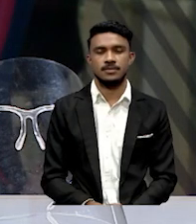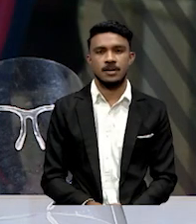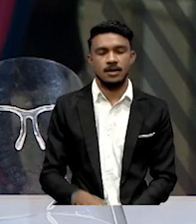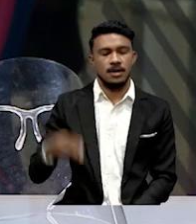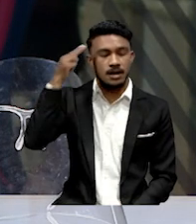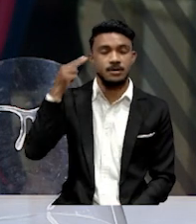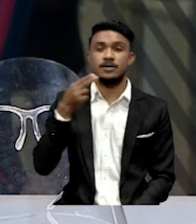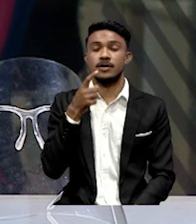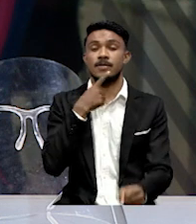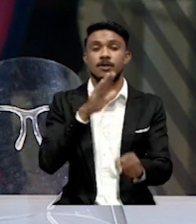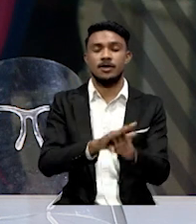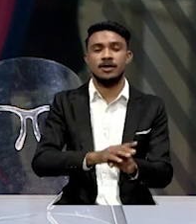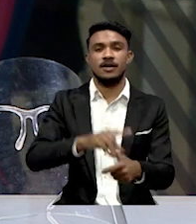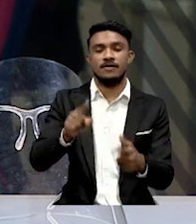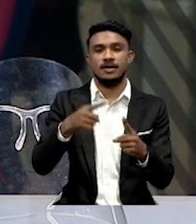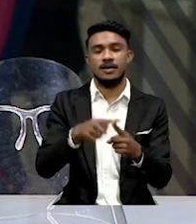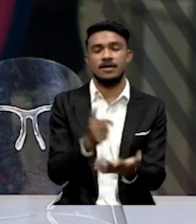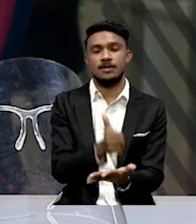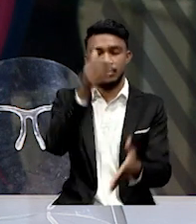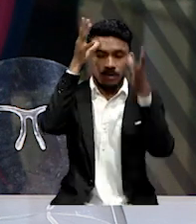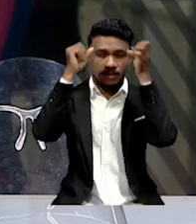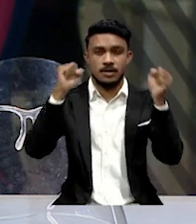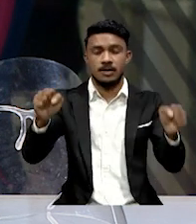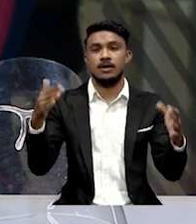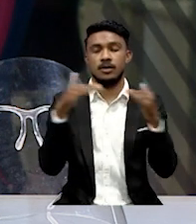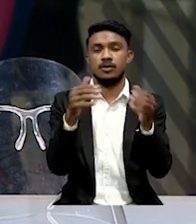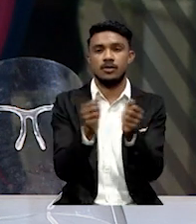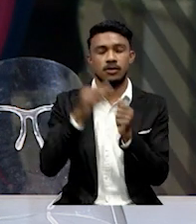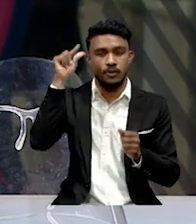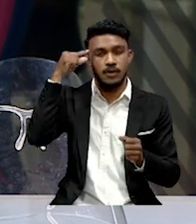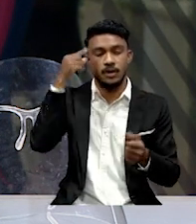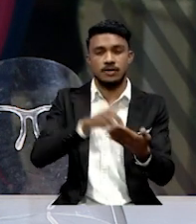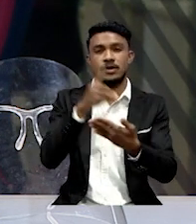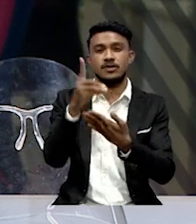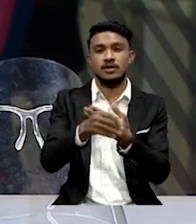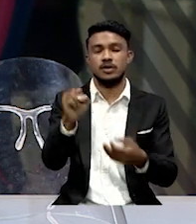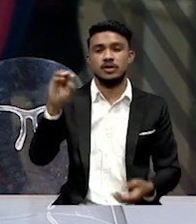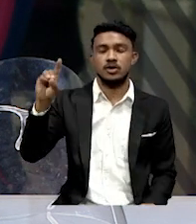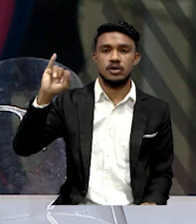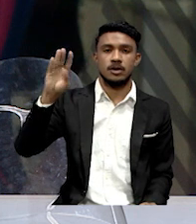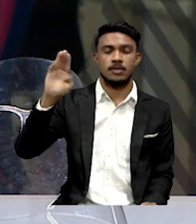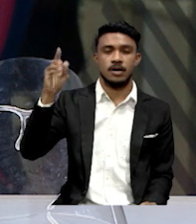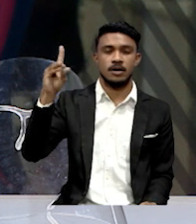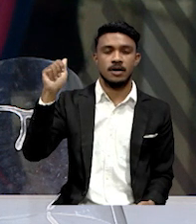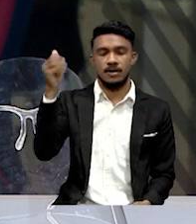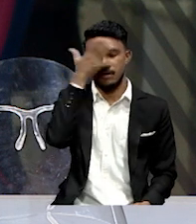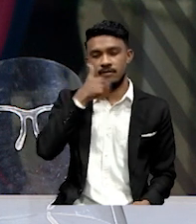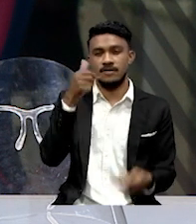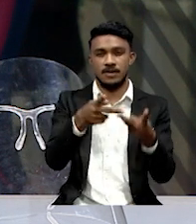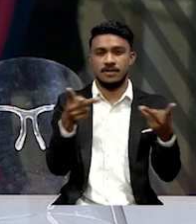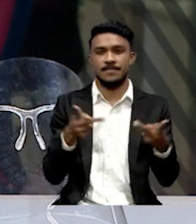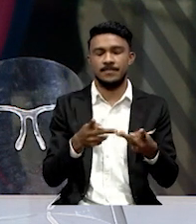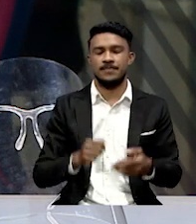Vera Mesorda promete bem ir eleito para Presidente da República se coordena o governo desenvolve sua ibada sem fato turístico.